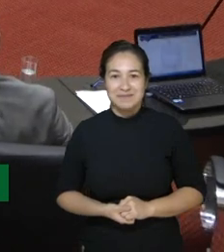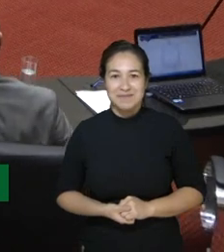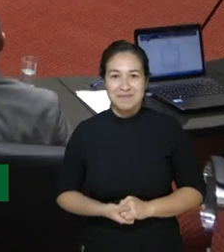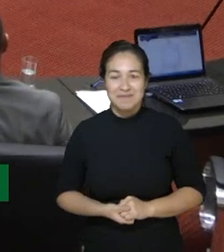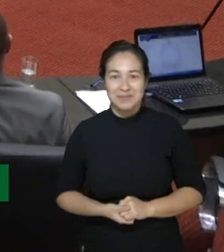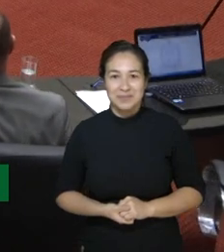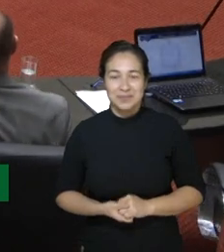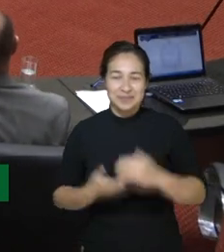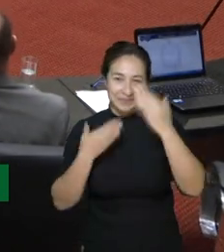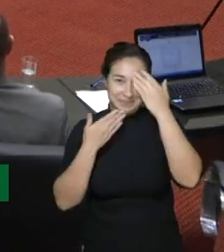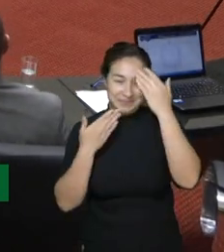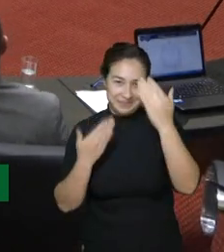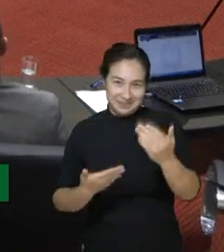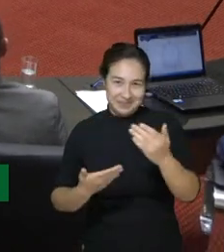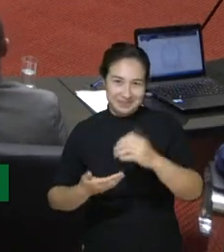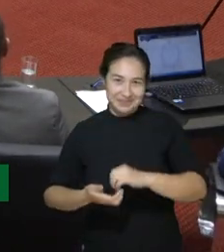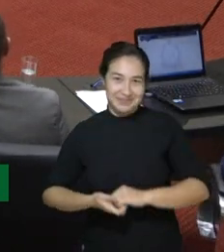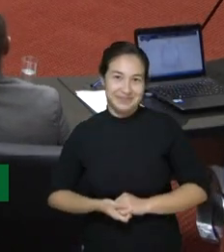Obrigado.